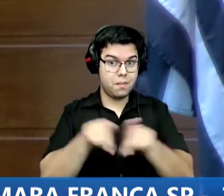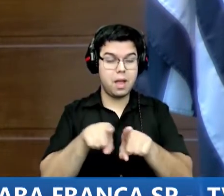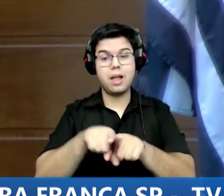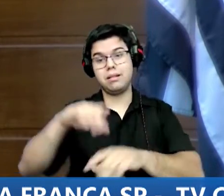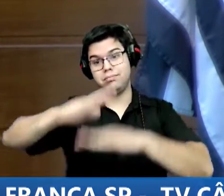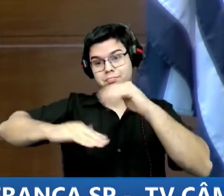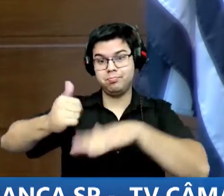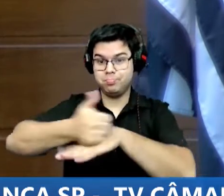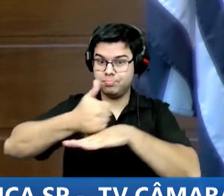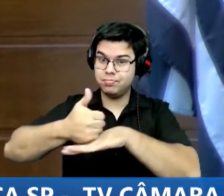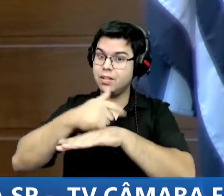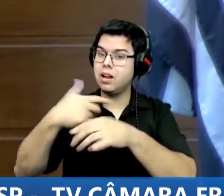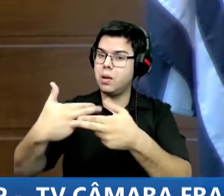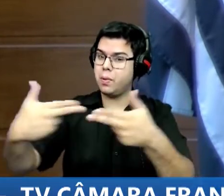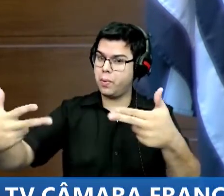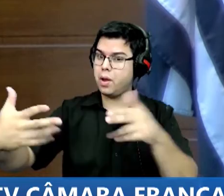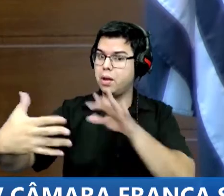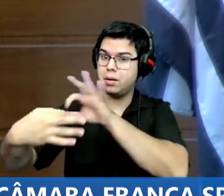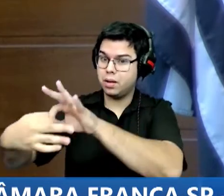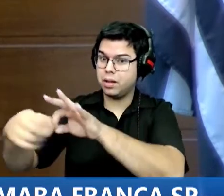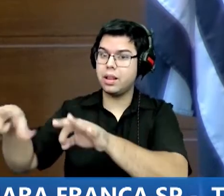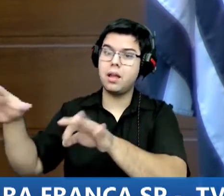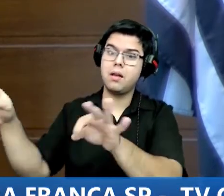municípios. Pode passar.